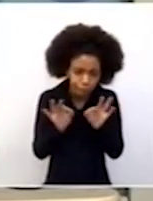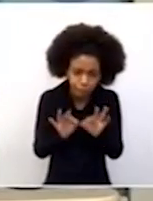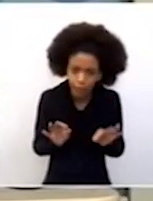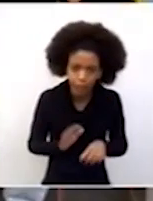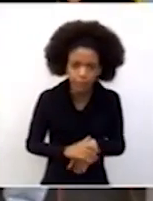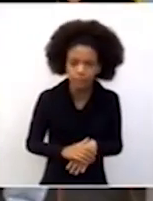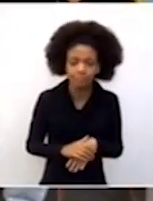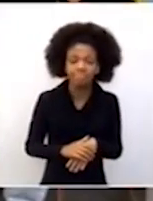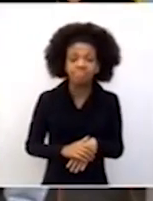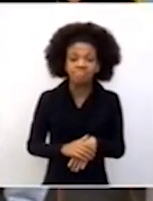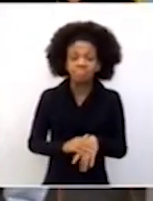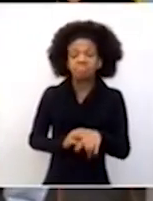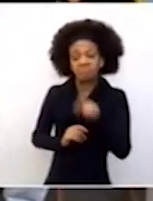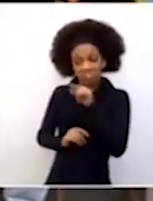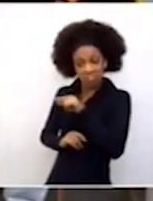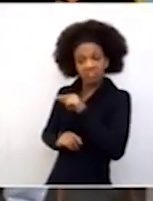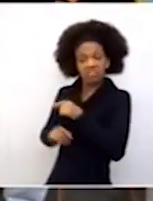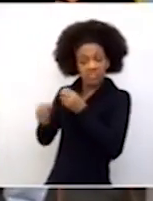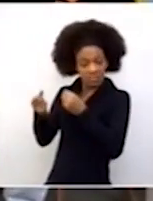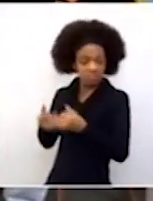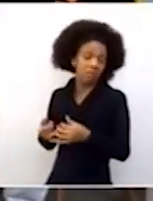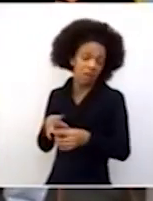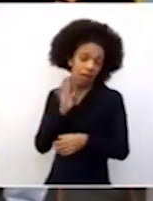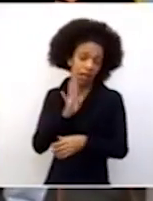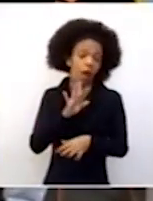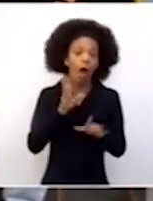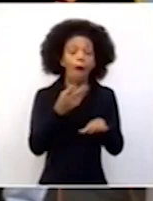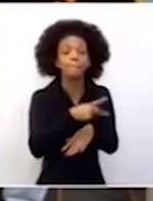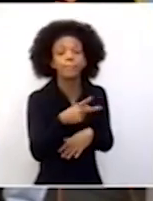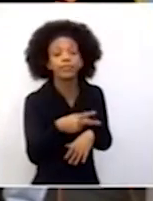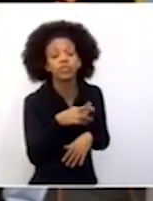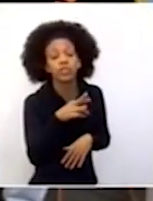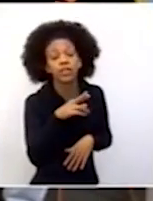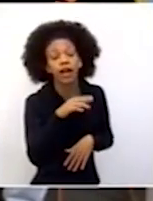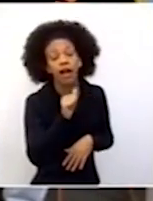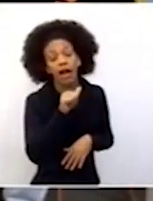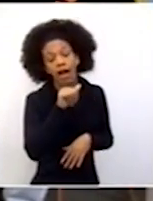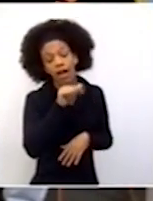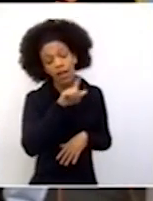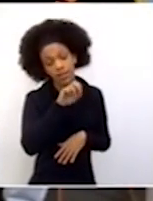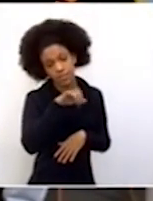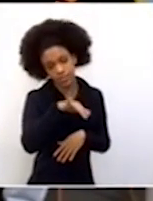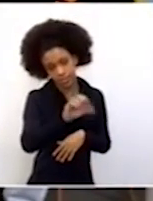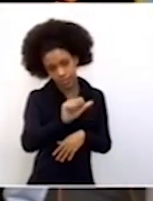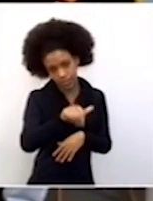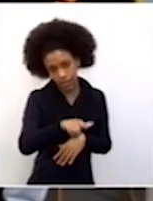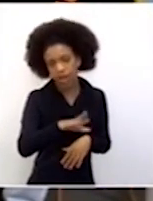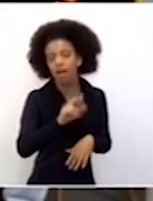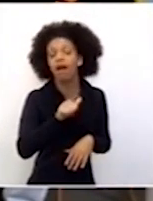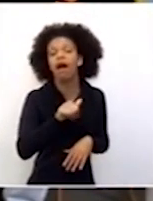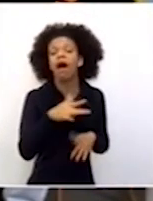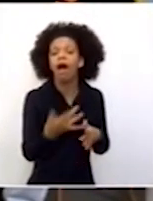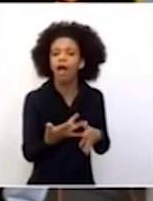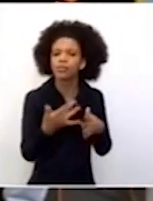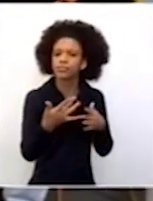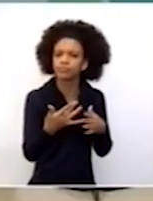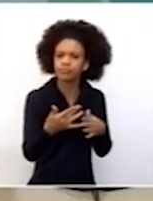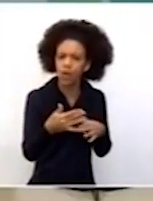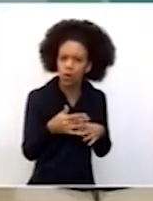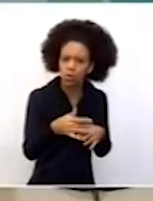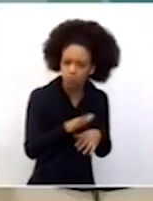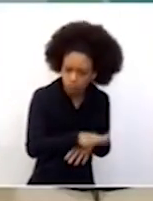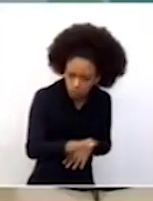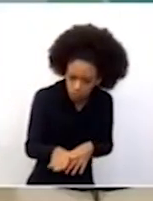professores destacaram. Isso que você falou é bem bacana. A professora Alessandra colocou aqui que implicitamente os estudantes eles